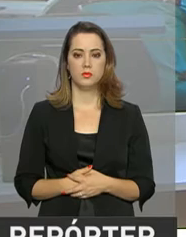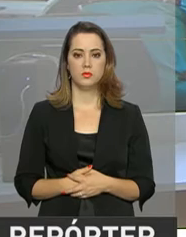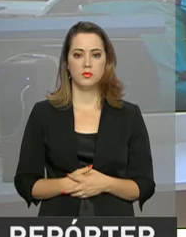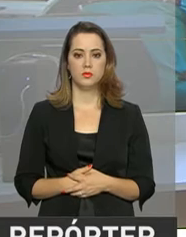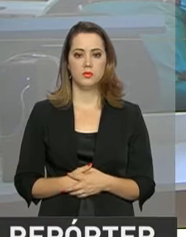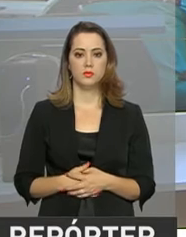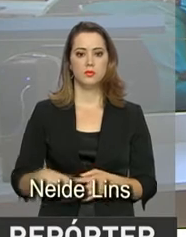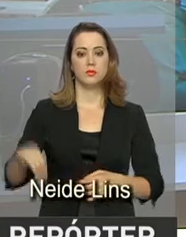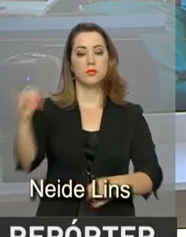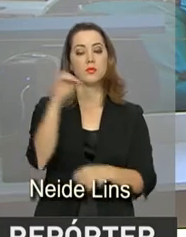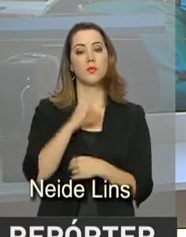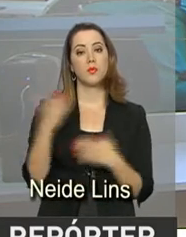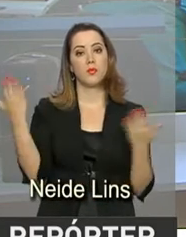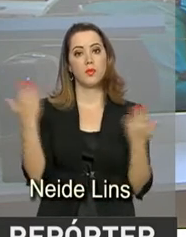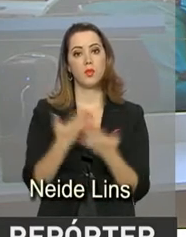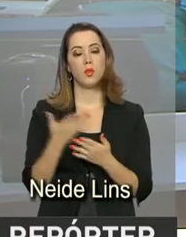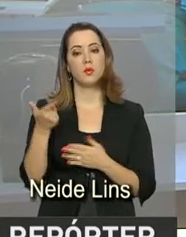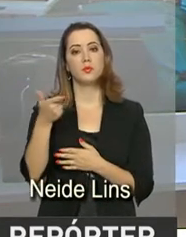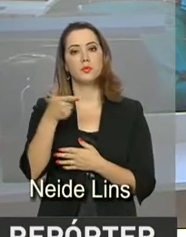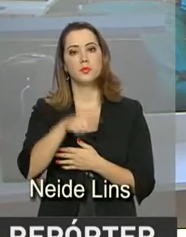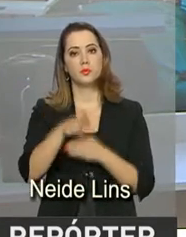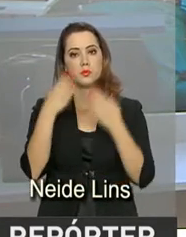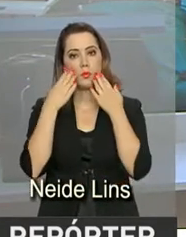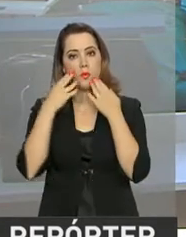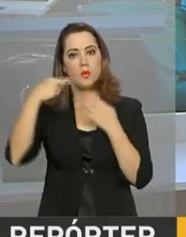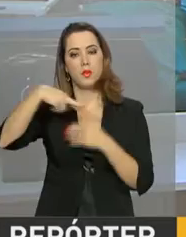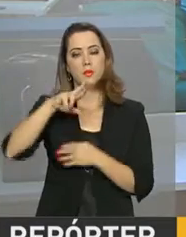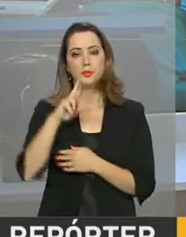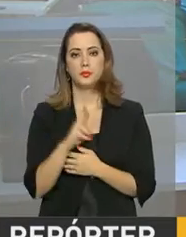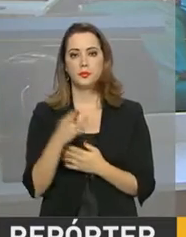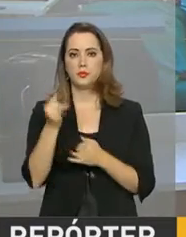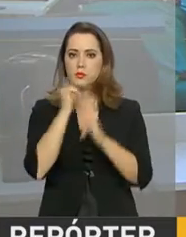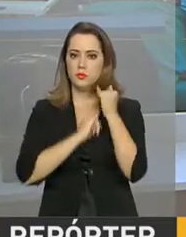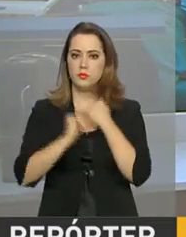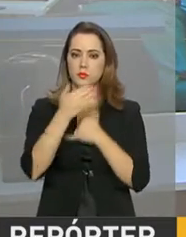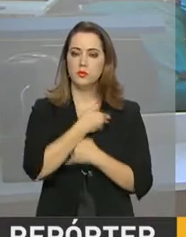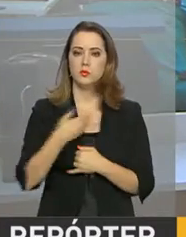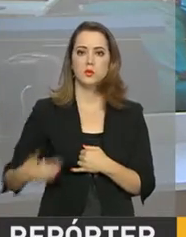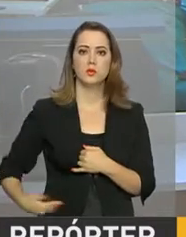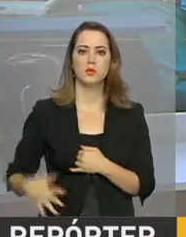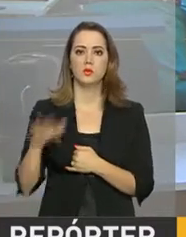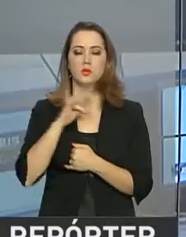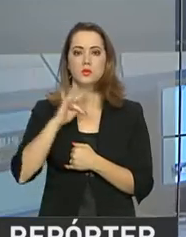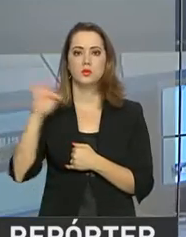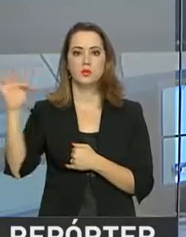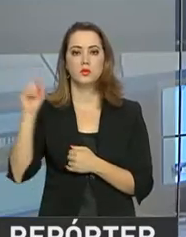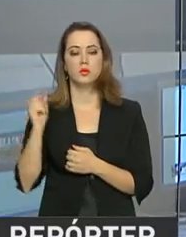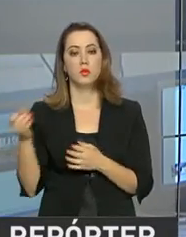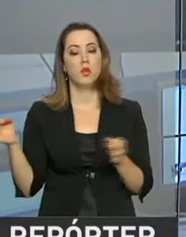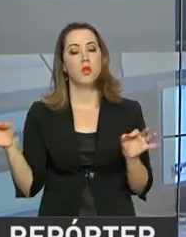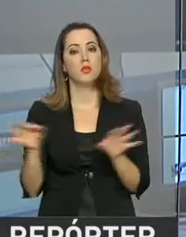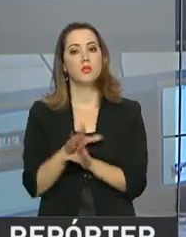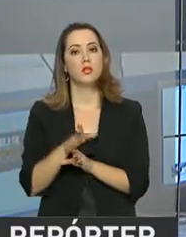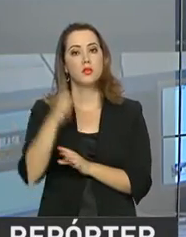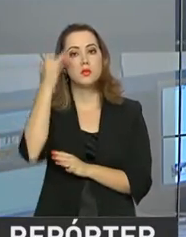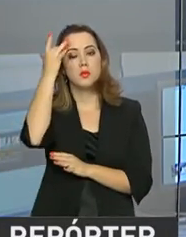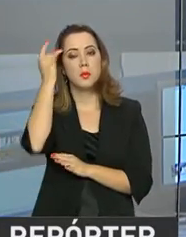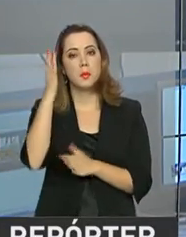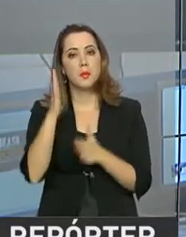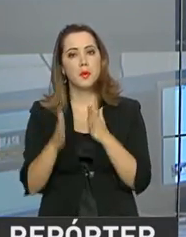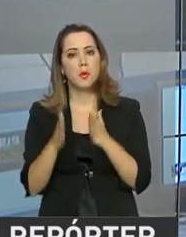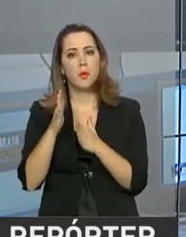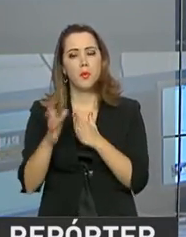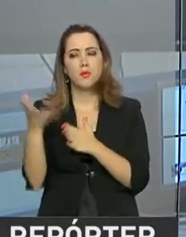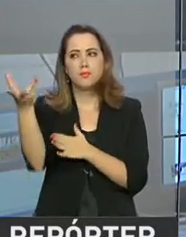o la no ar mais uma edição do repórter nbr com as notícias do governo federal termina amanhã o prazo para